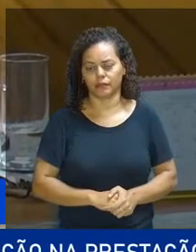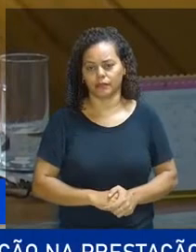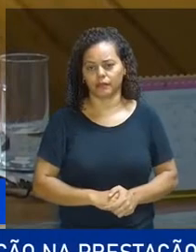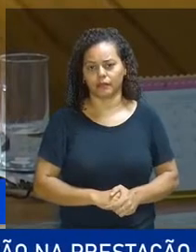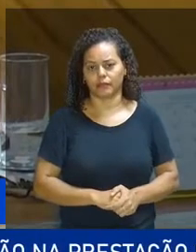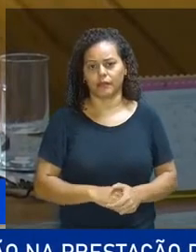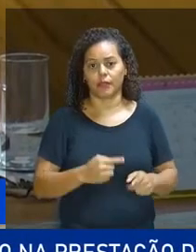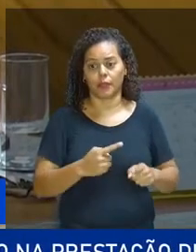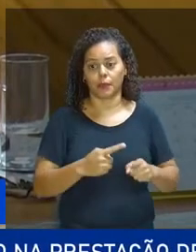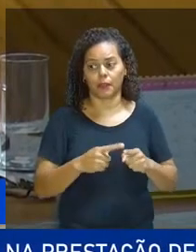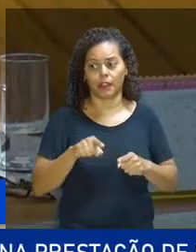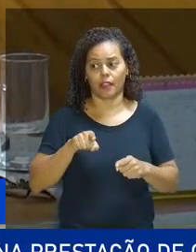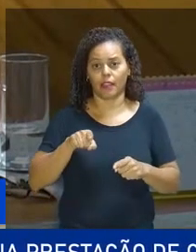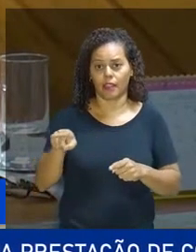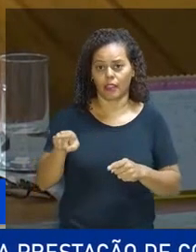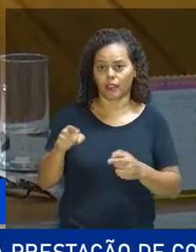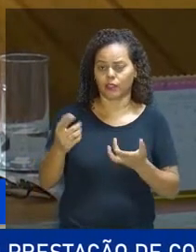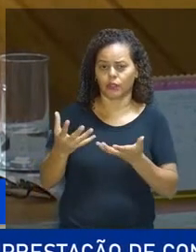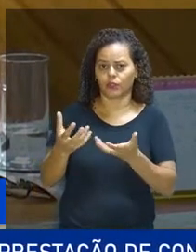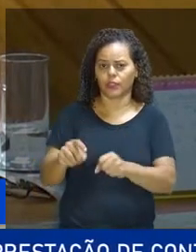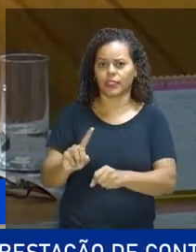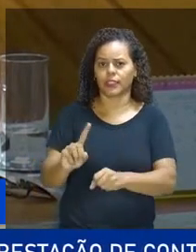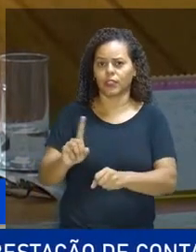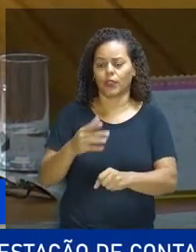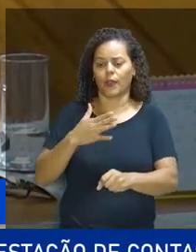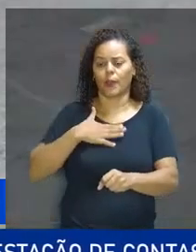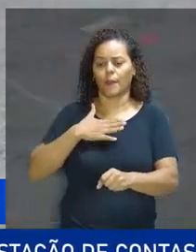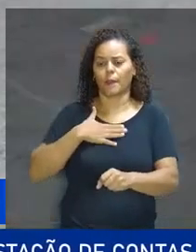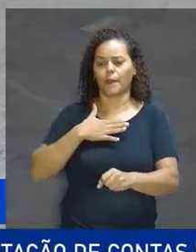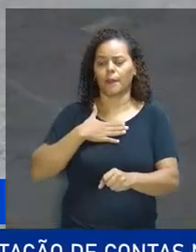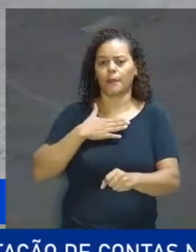pela rejeição dos embargos. Esse, em síntese, é o relatório.